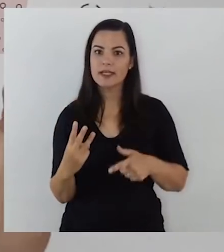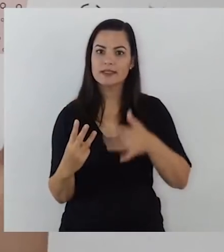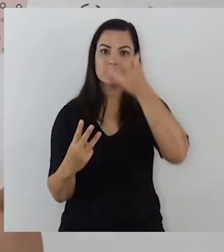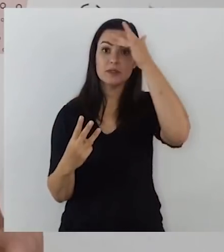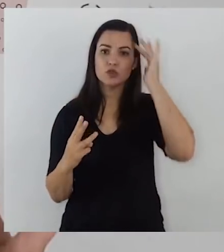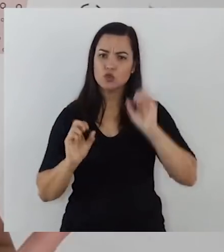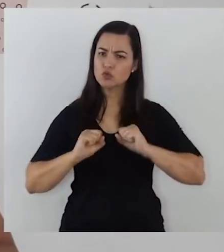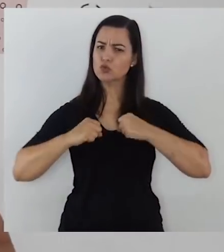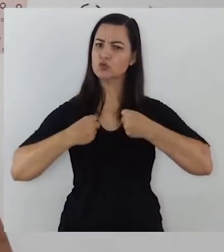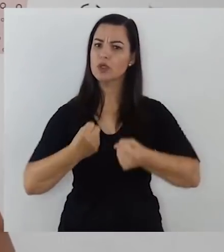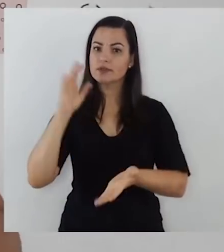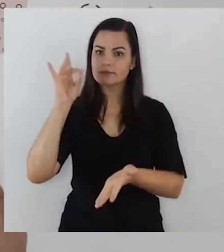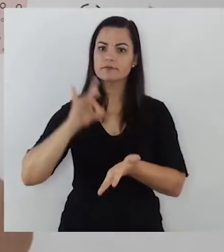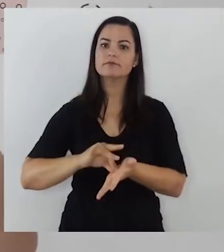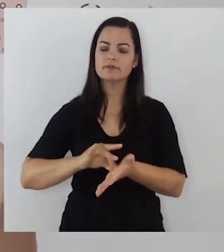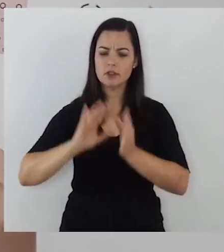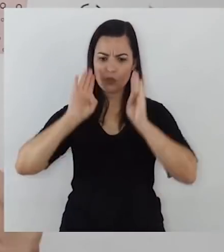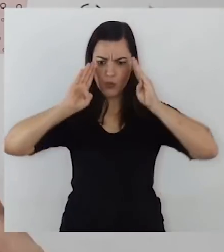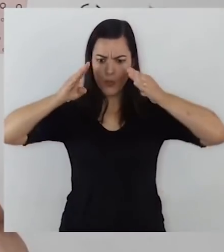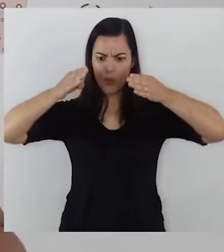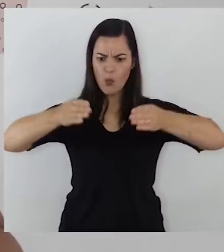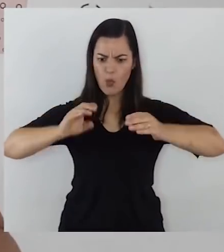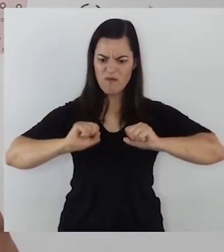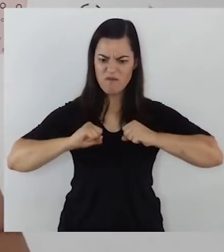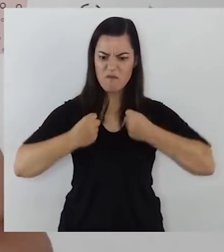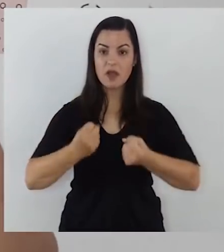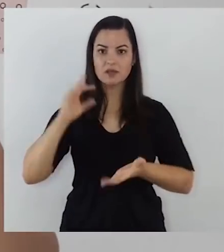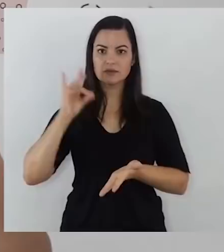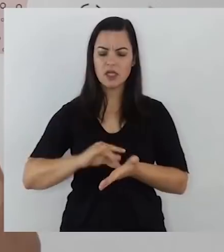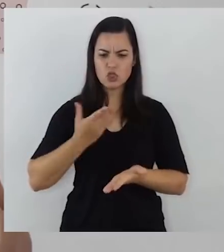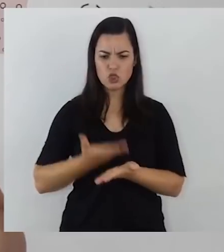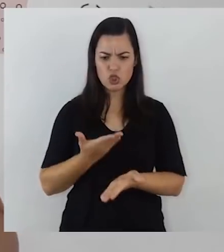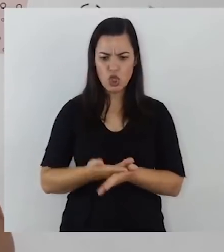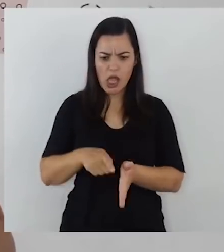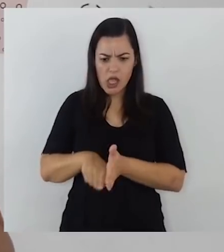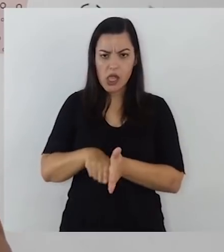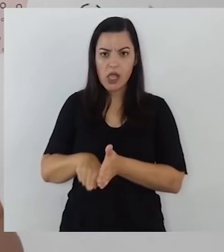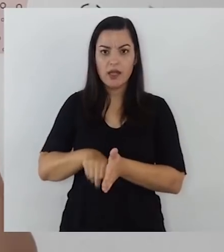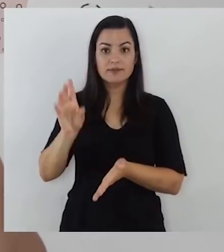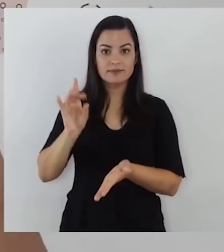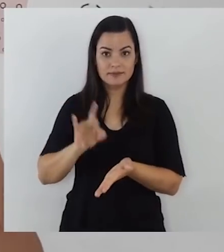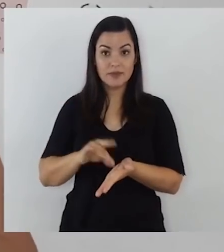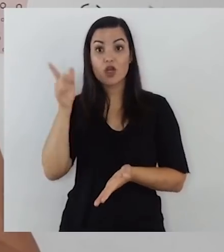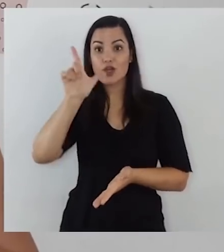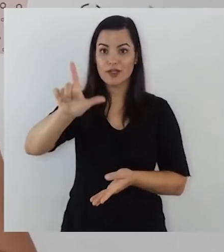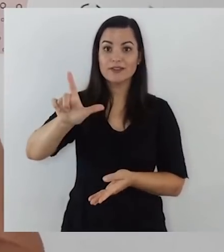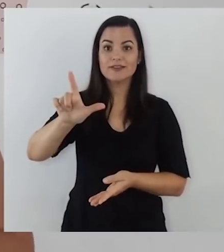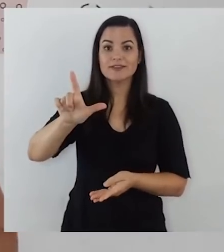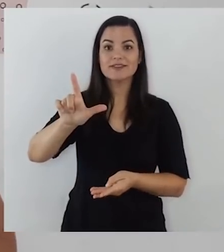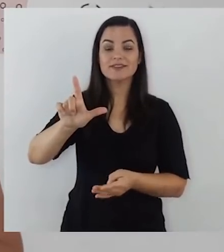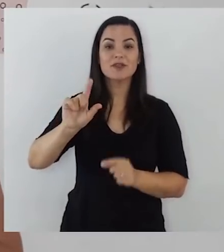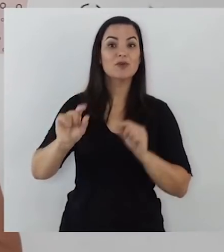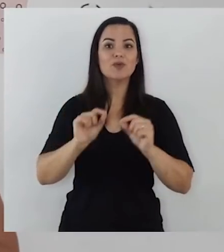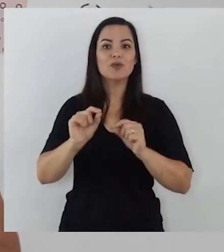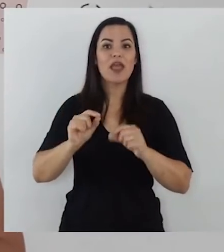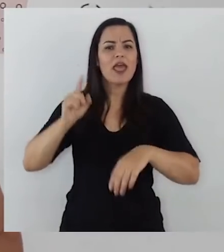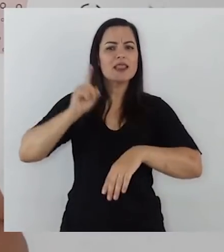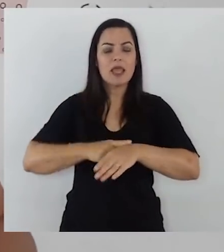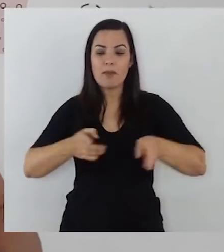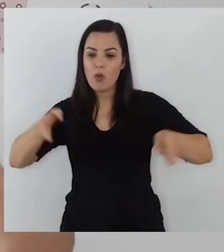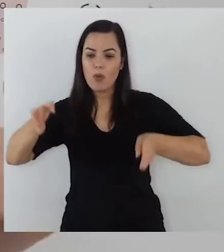se dedicaram muito, tiveram muita concentração, muito estudo e que conseguiram romper aí